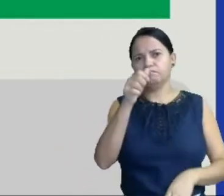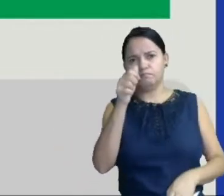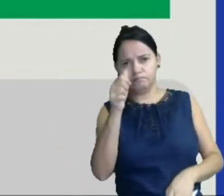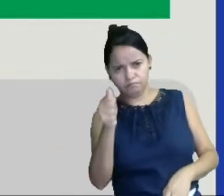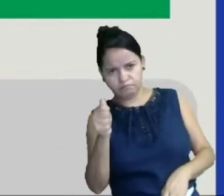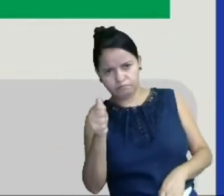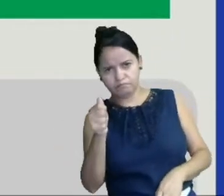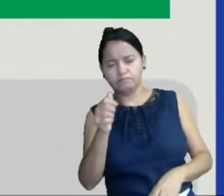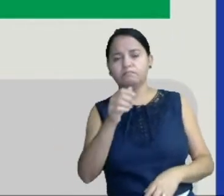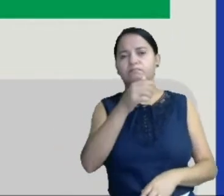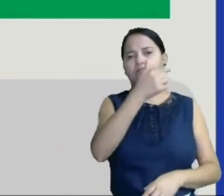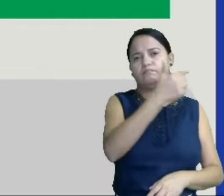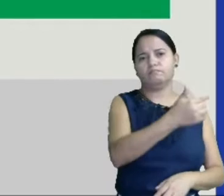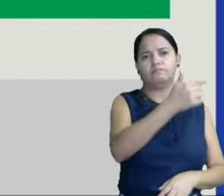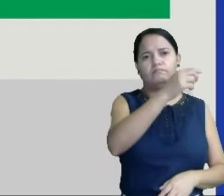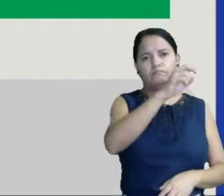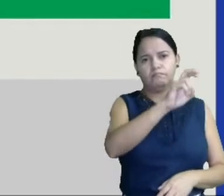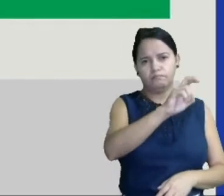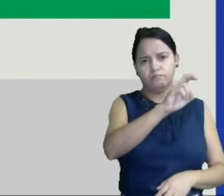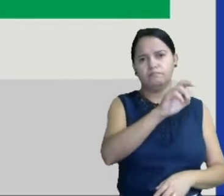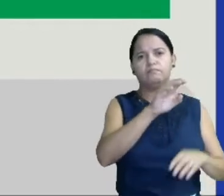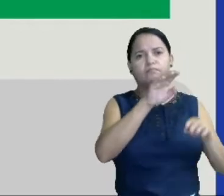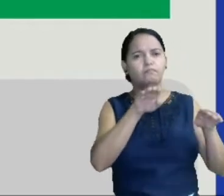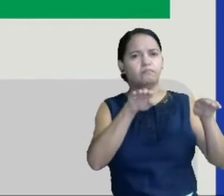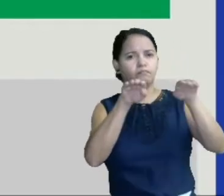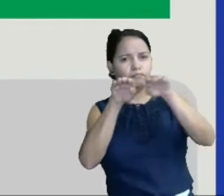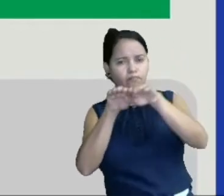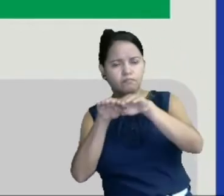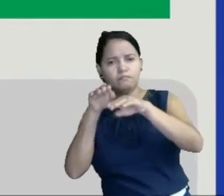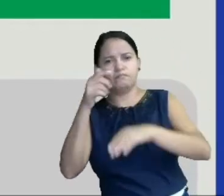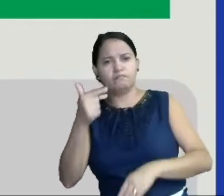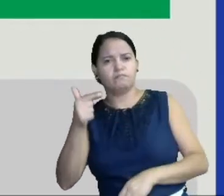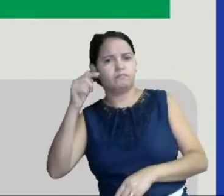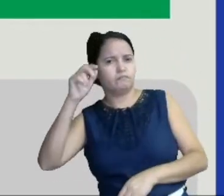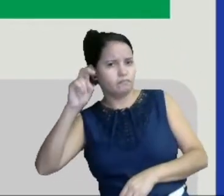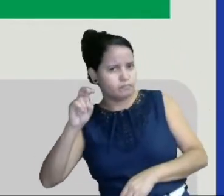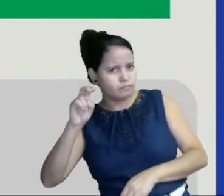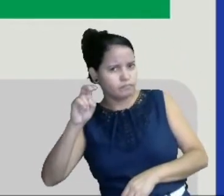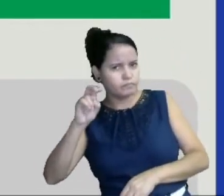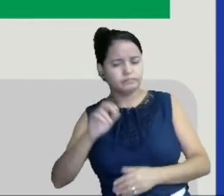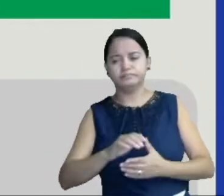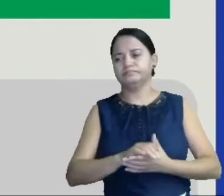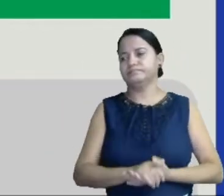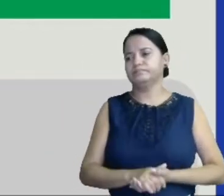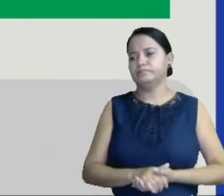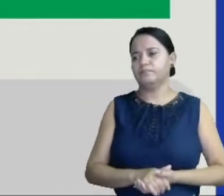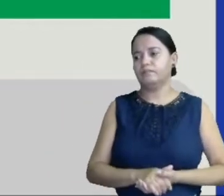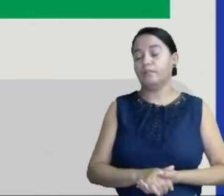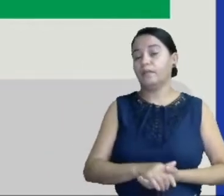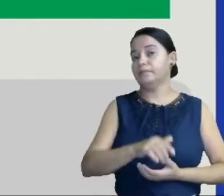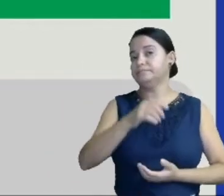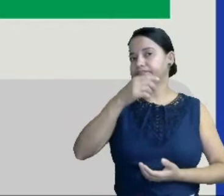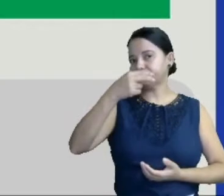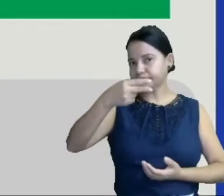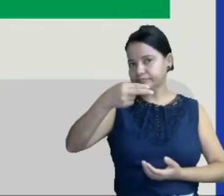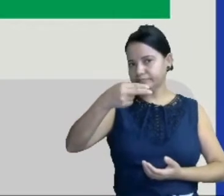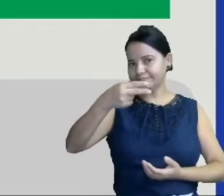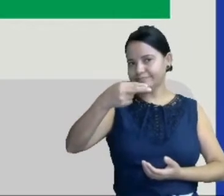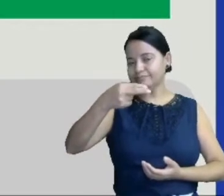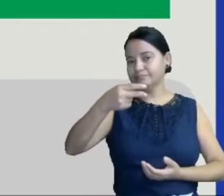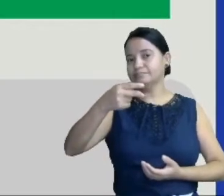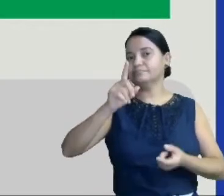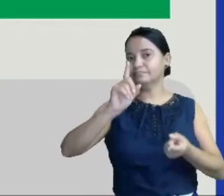25 = 25 supor aqui mas o sinal de igualdade ele dá ideia de